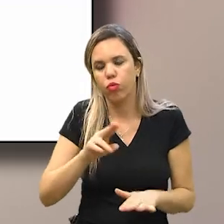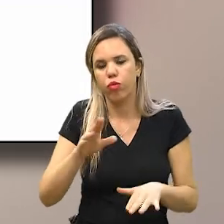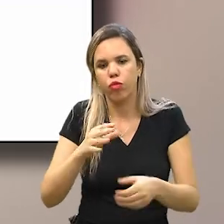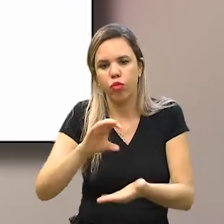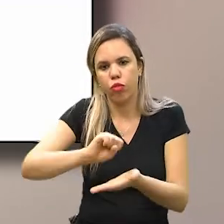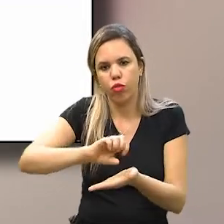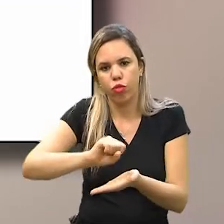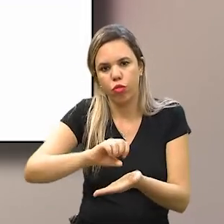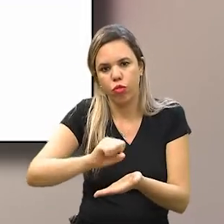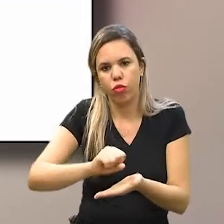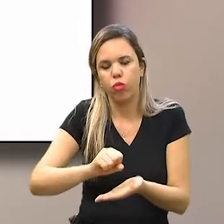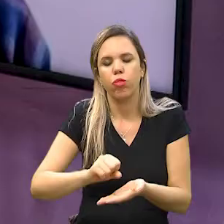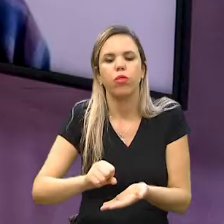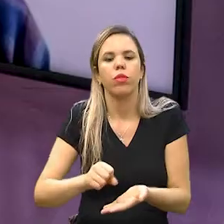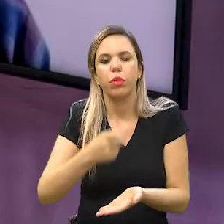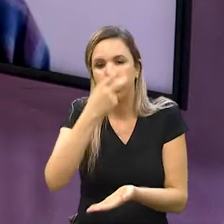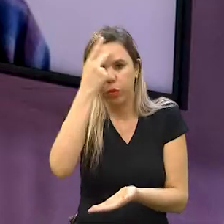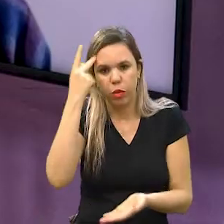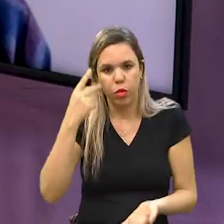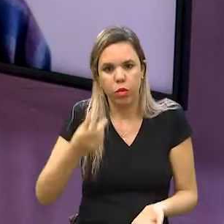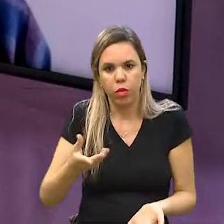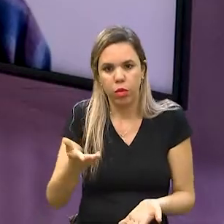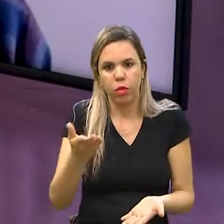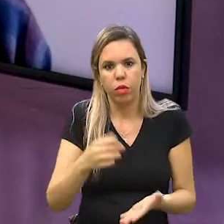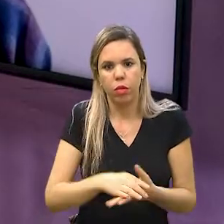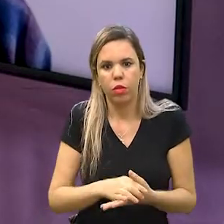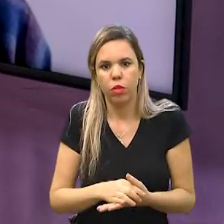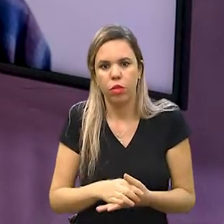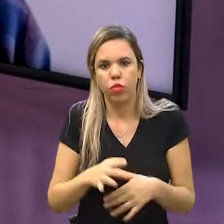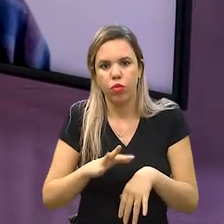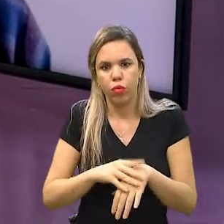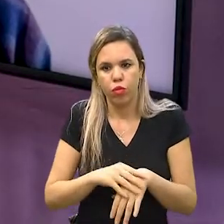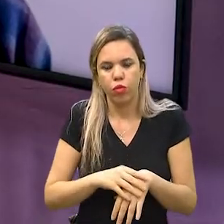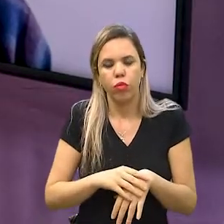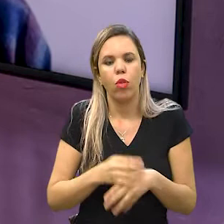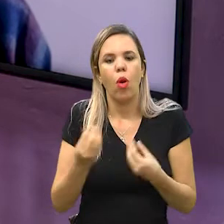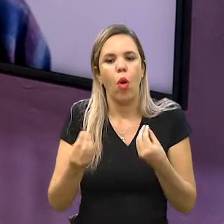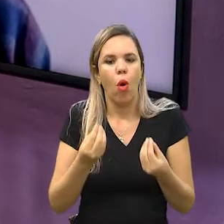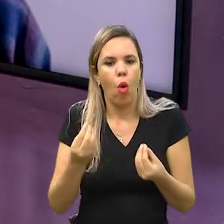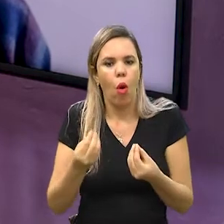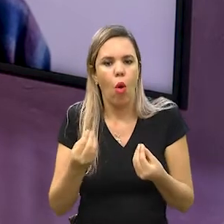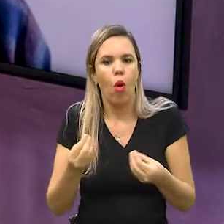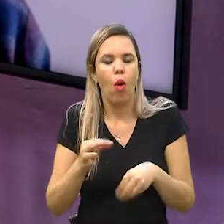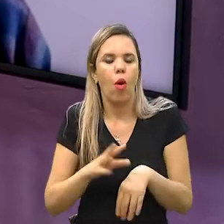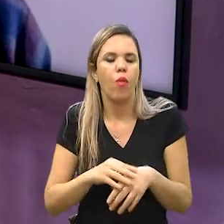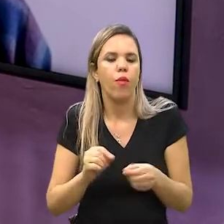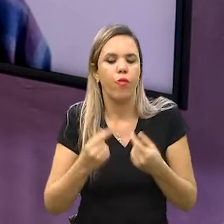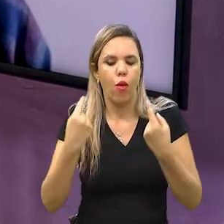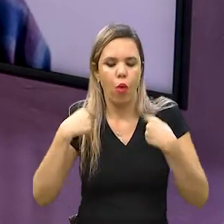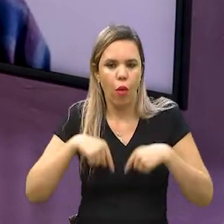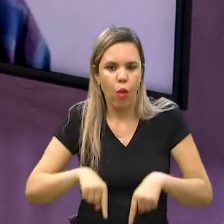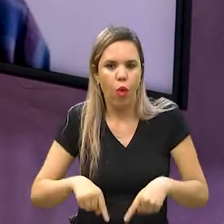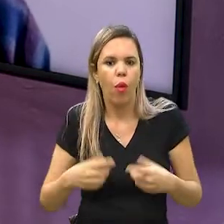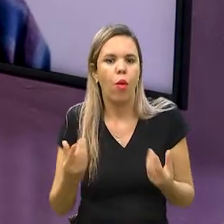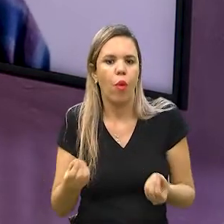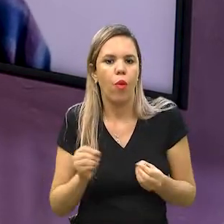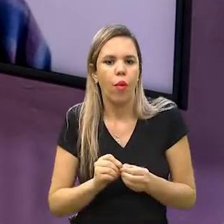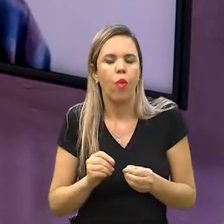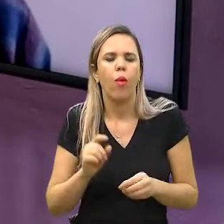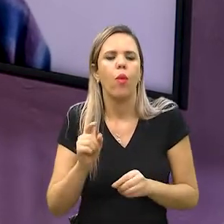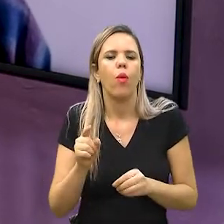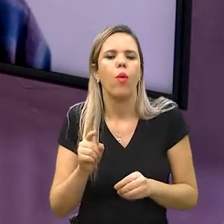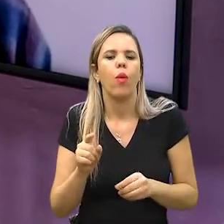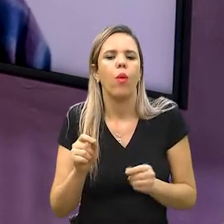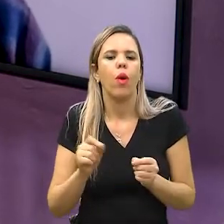usa muitas vezes um creme de antibiótico. A pessoa que está aí, né, com a doença, com essas feridas pelo corpo, o que